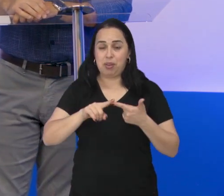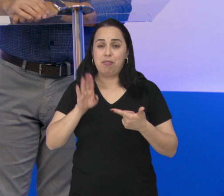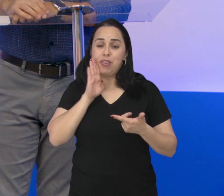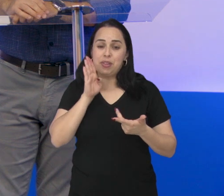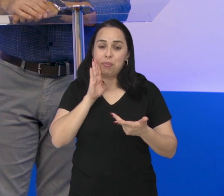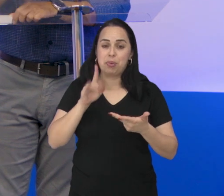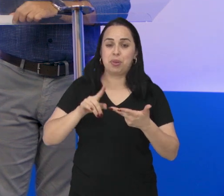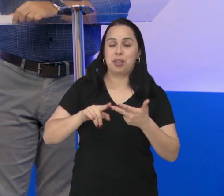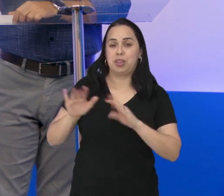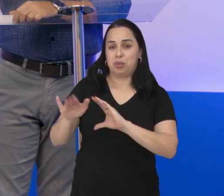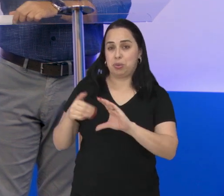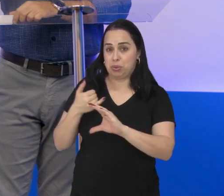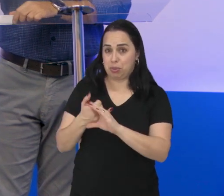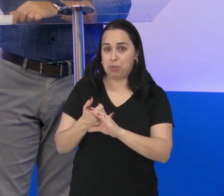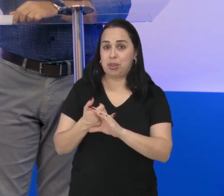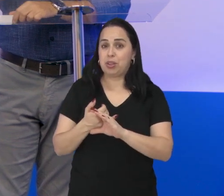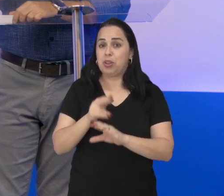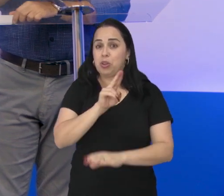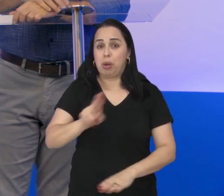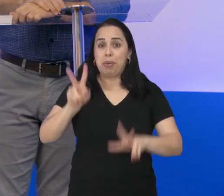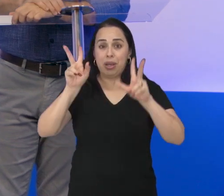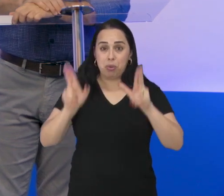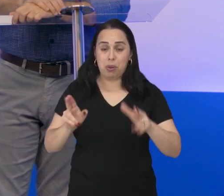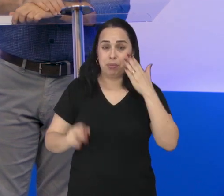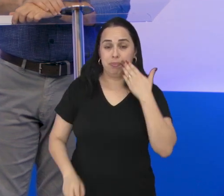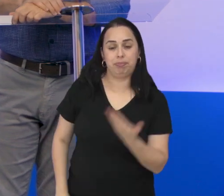e Facebook tem o mesmo endereço. É o